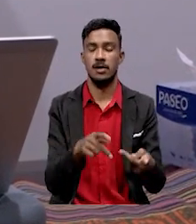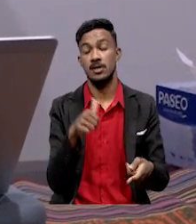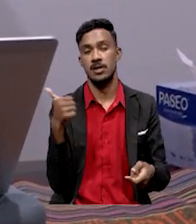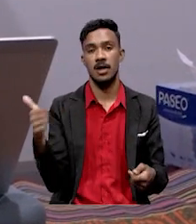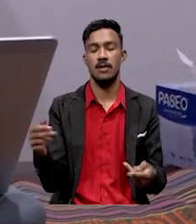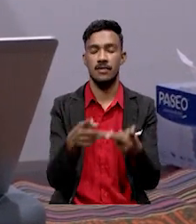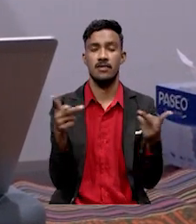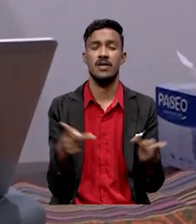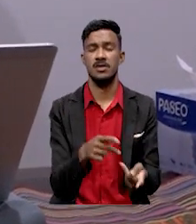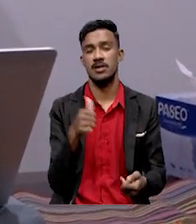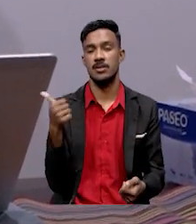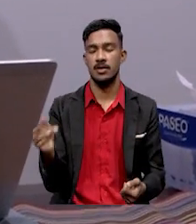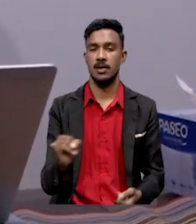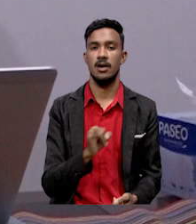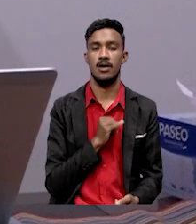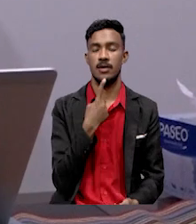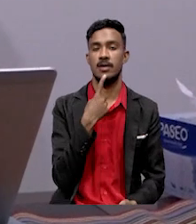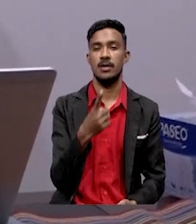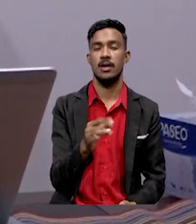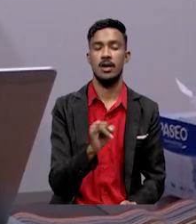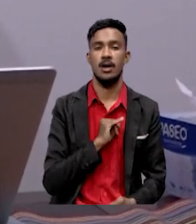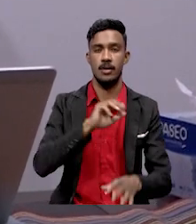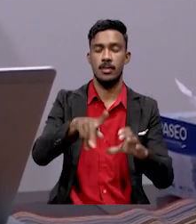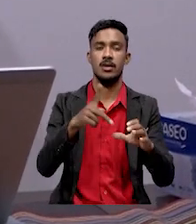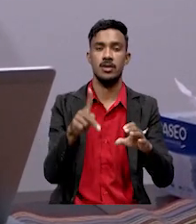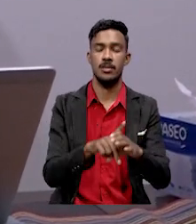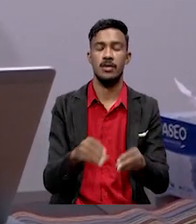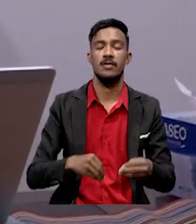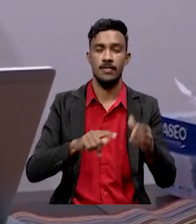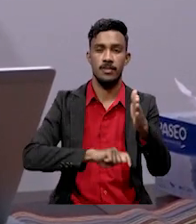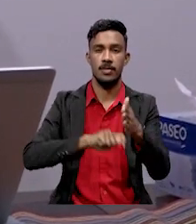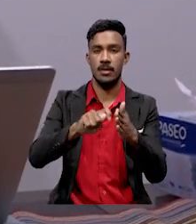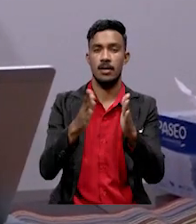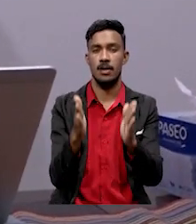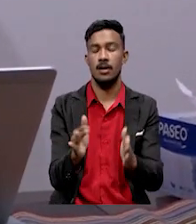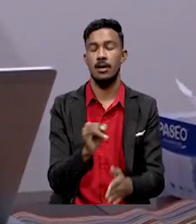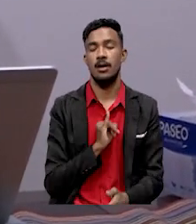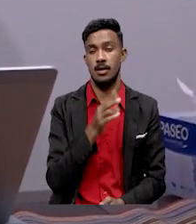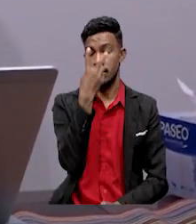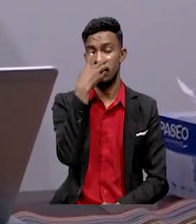mos hau dalam rumah halo parte ba recrutamento ia neba hau hare kata